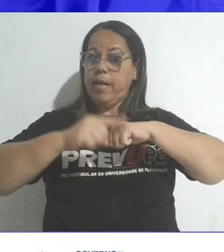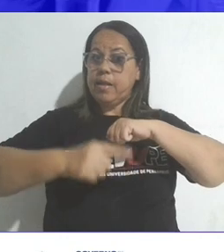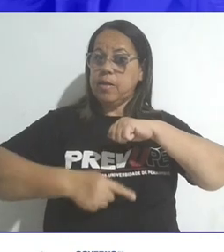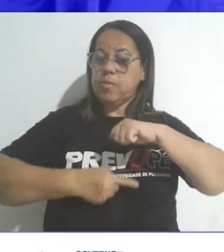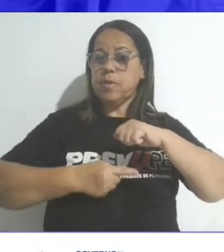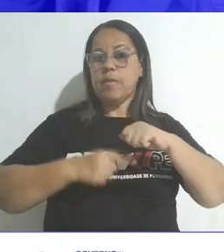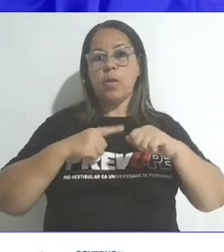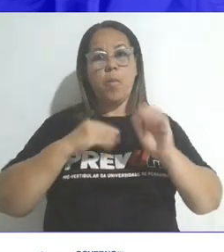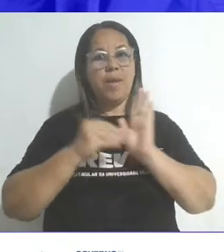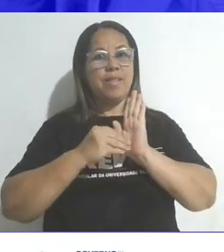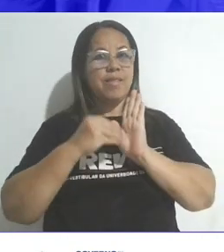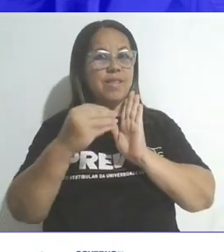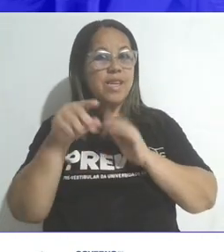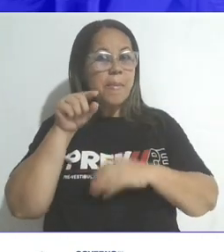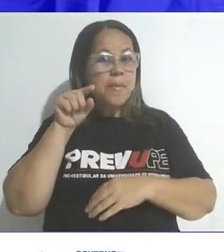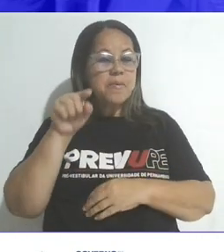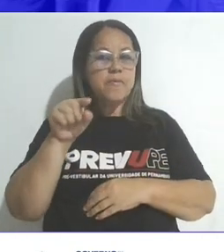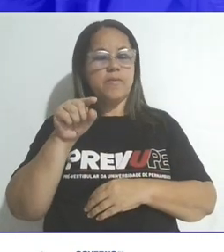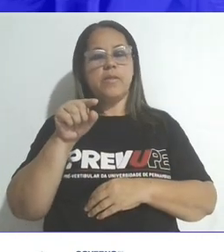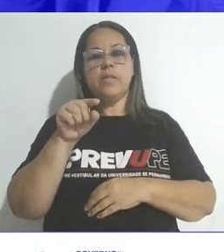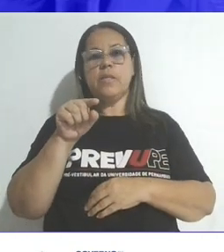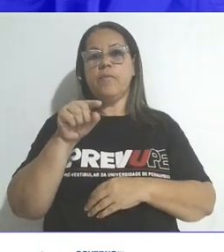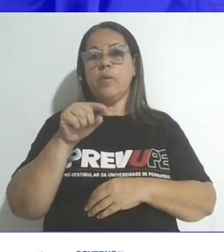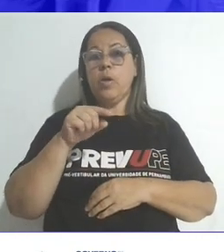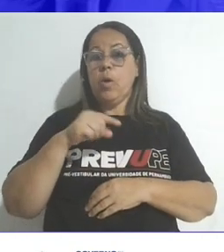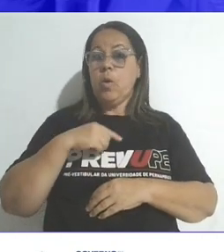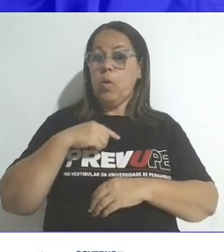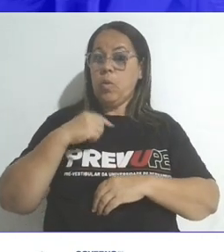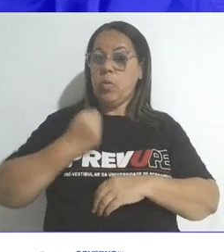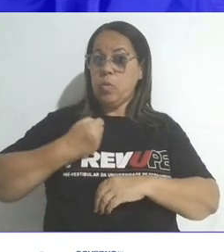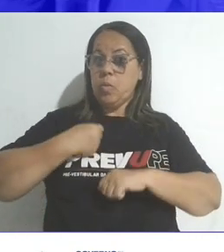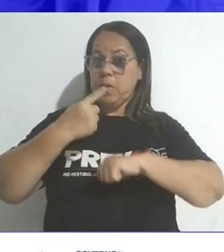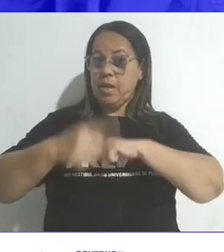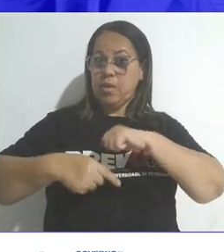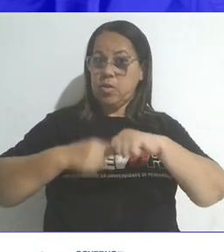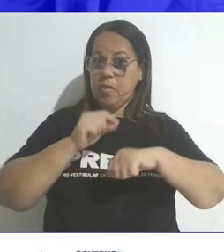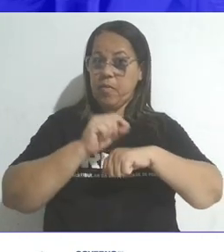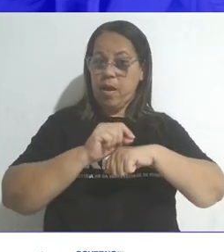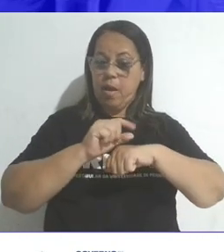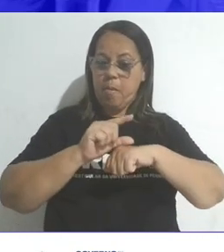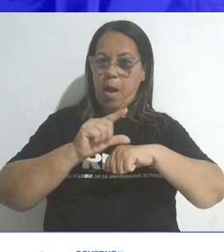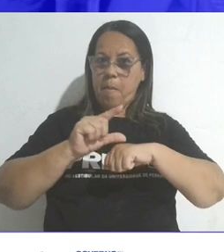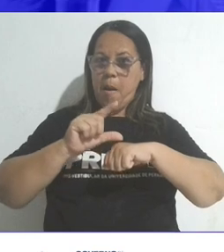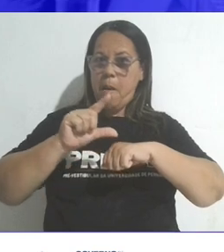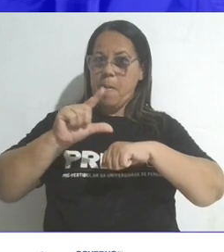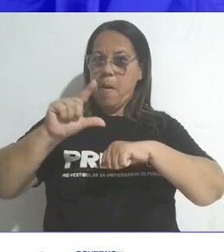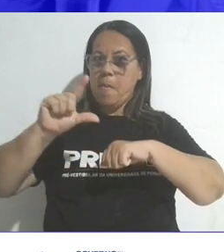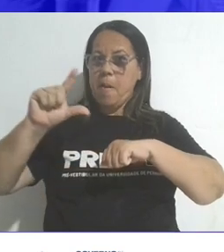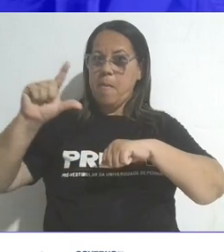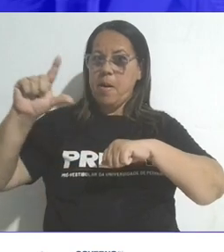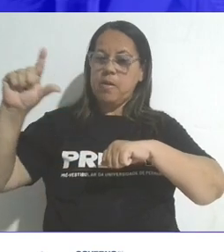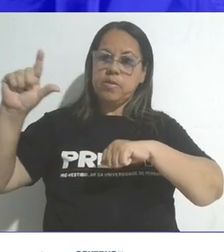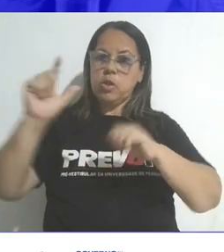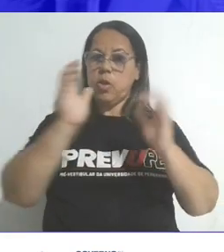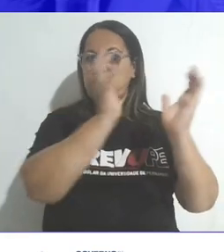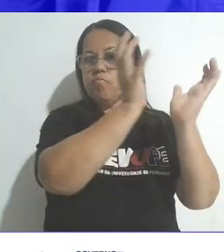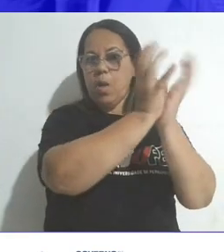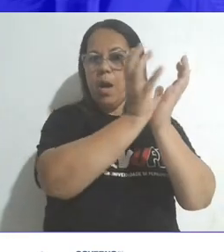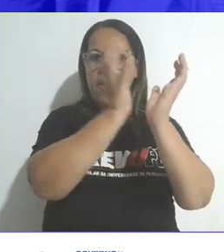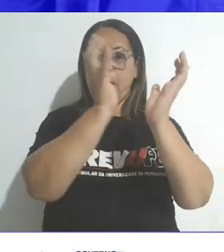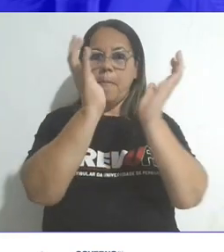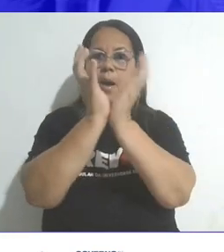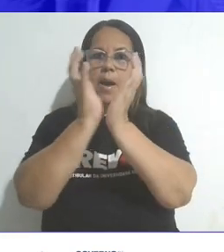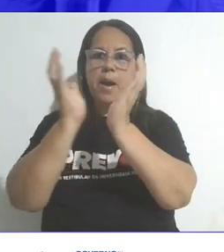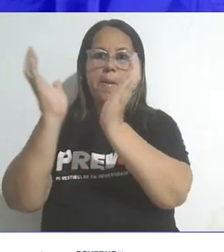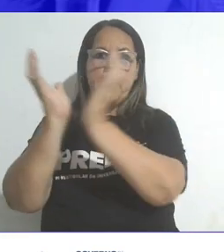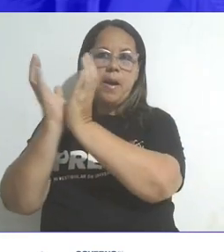uma dica. O número atômico vai aumentando quando se aumenta o grupo, ou seja, a coluna,